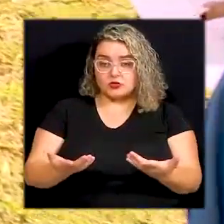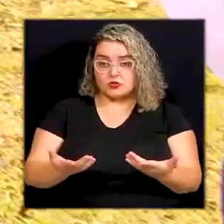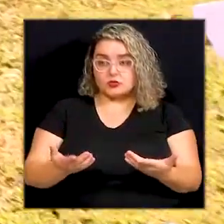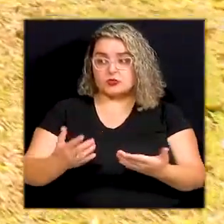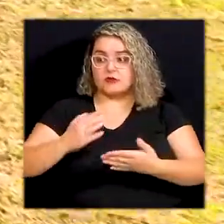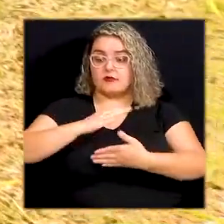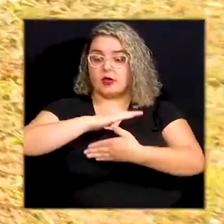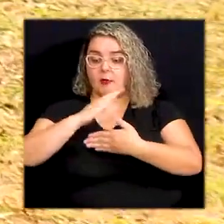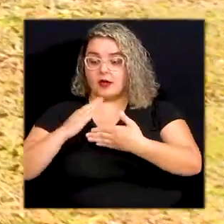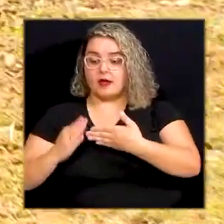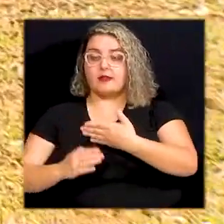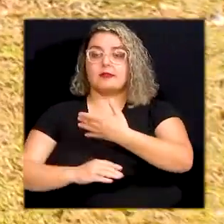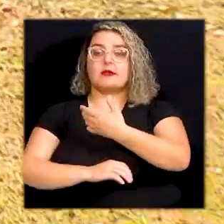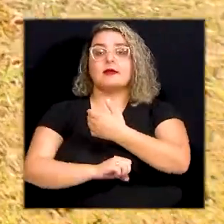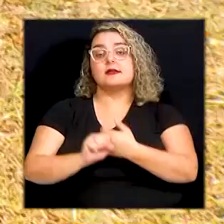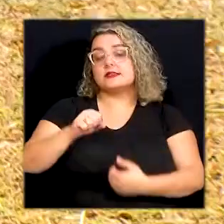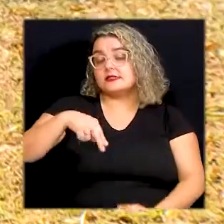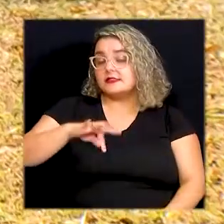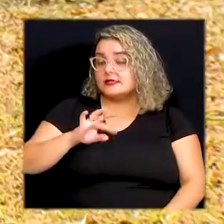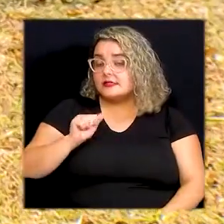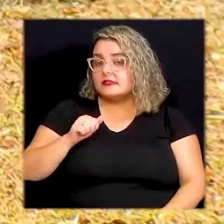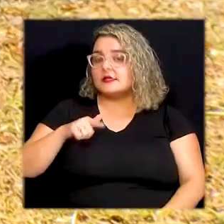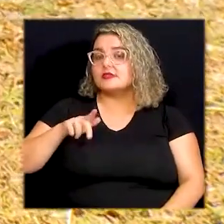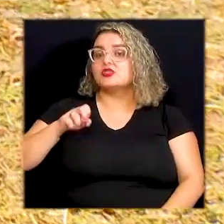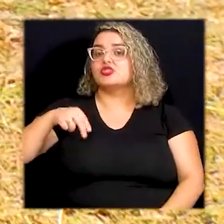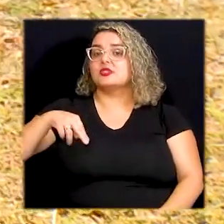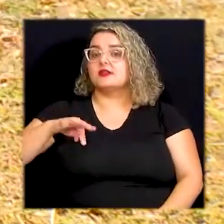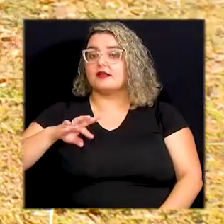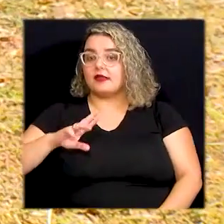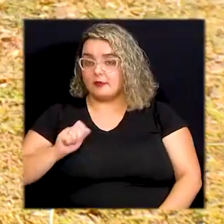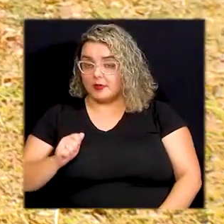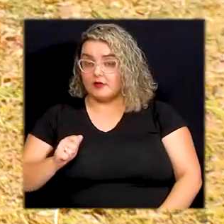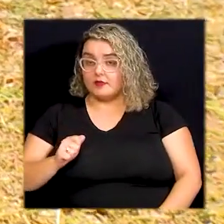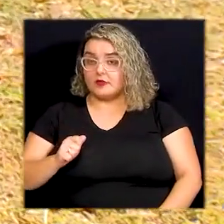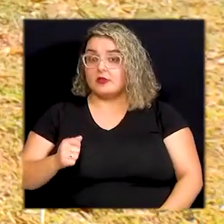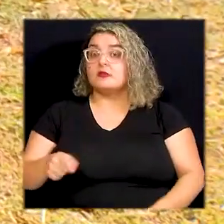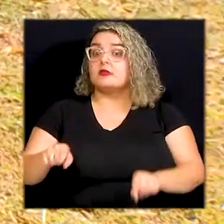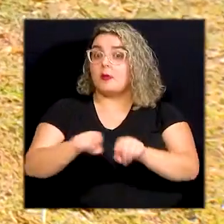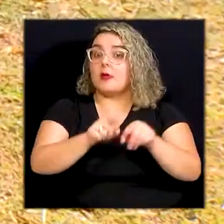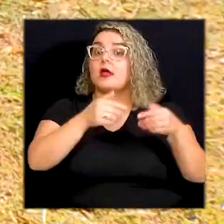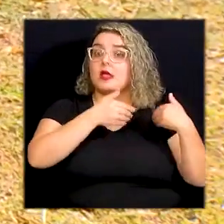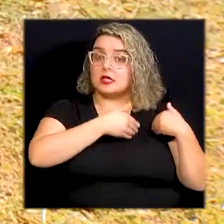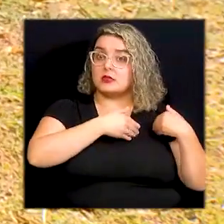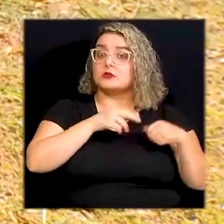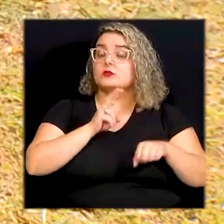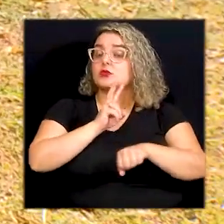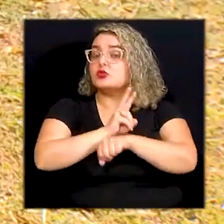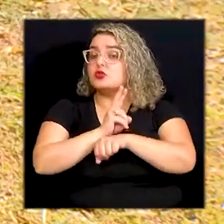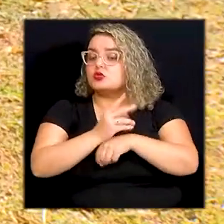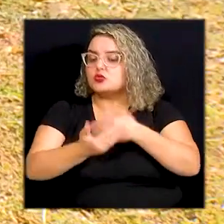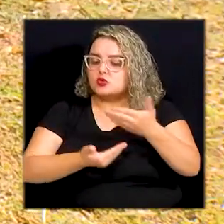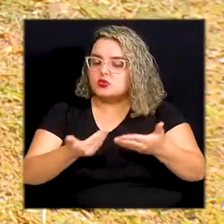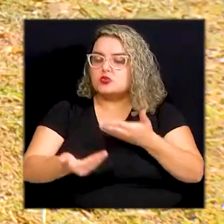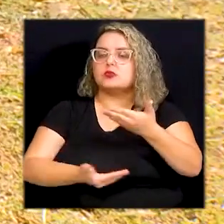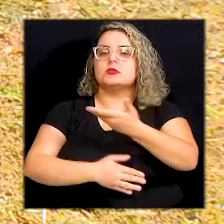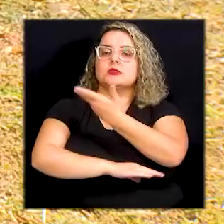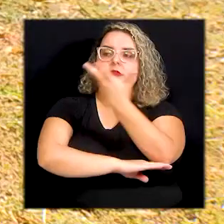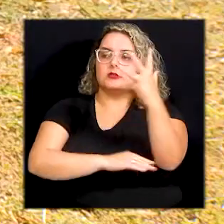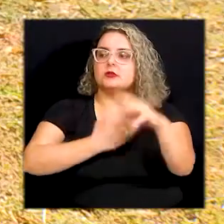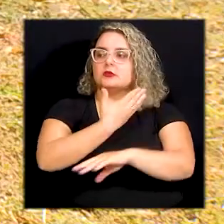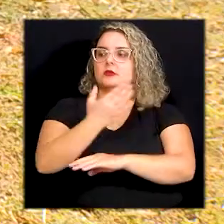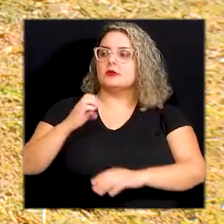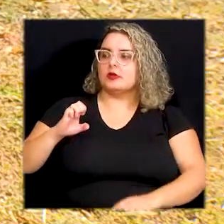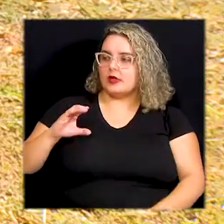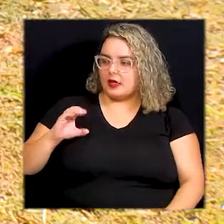foi a Mata Santa Genebra ficou corresponsável pela Floresta Estadual da Serra d'Água. Então, por isso é que